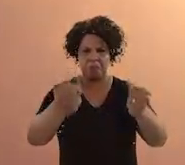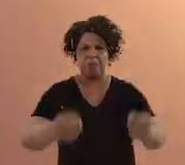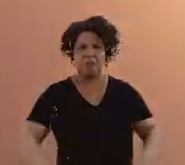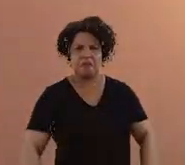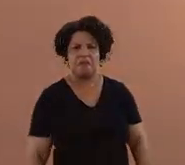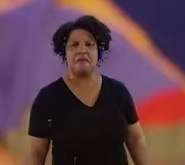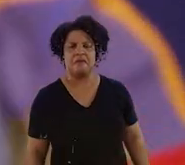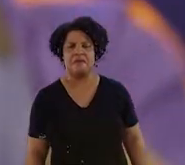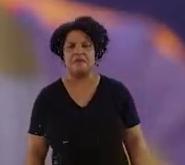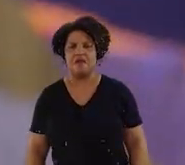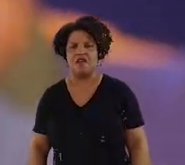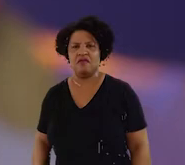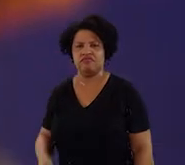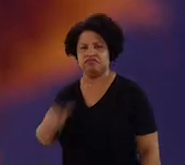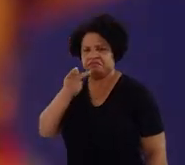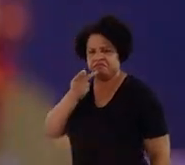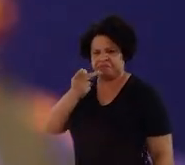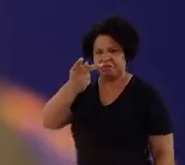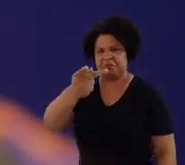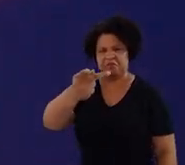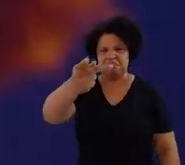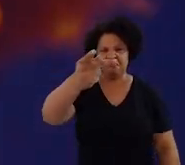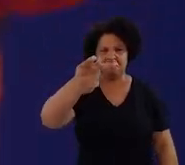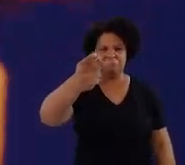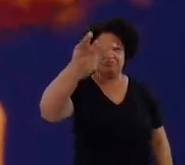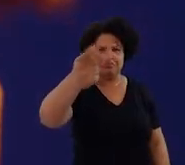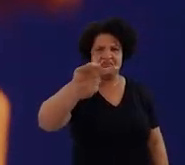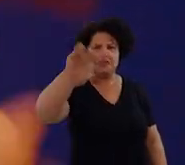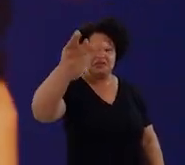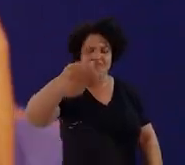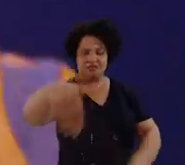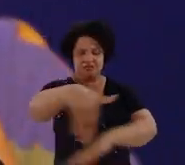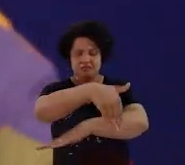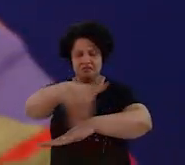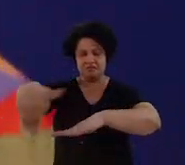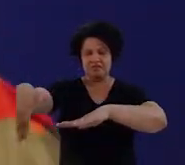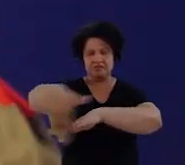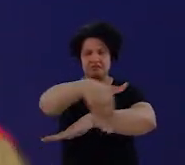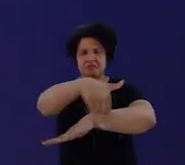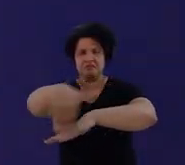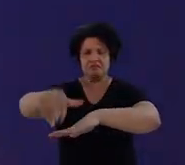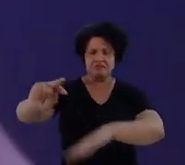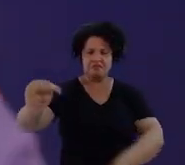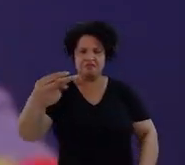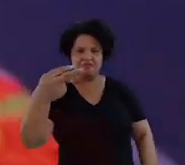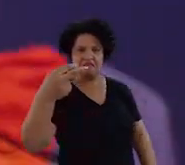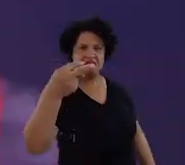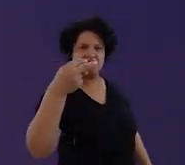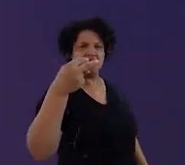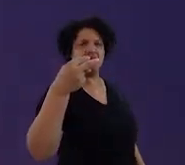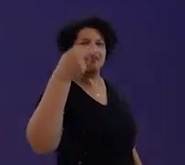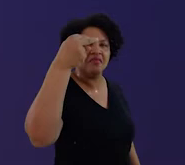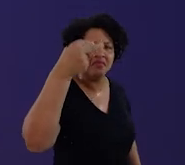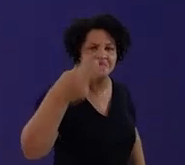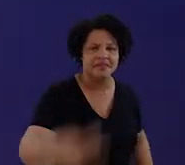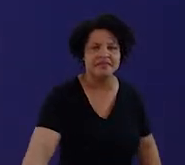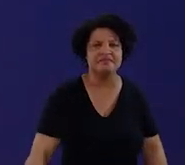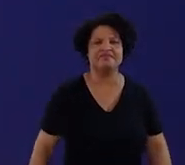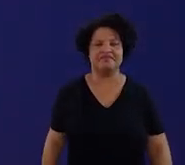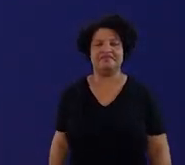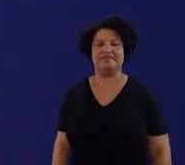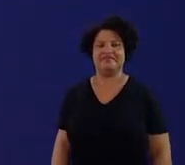Foda-se seu hype, foda-se seu hype. Na rua é Counter Strike, na rua é Counter Strike.